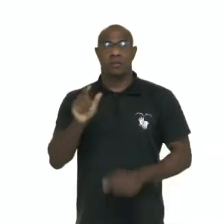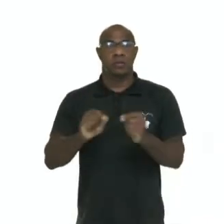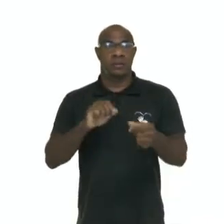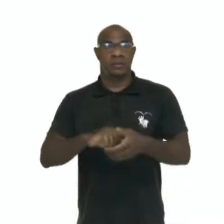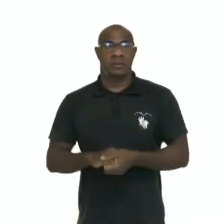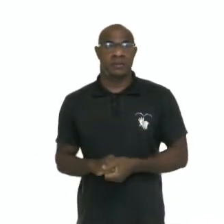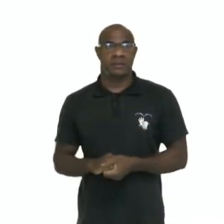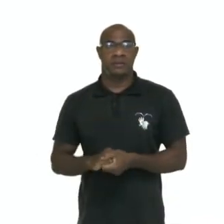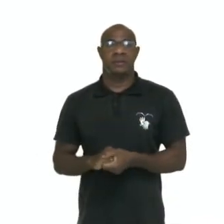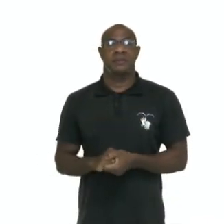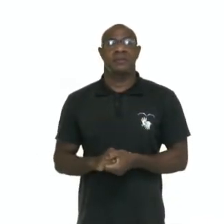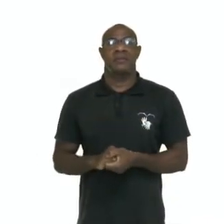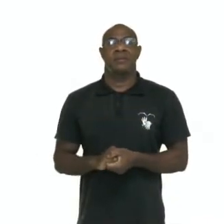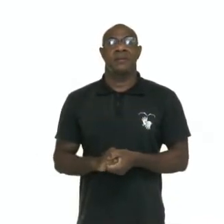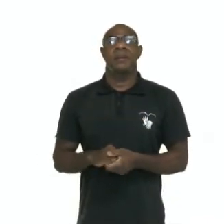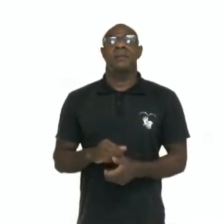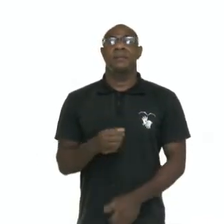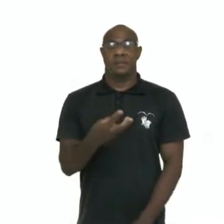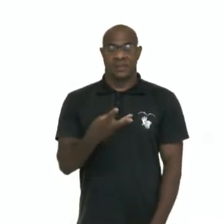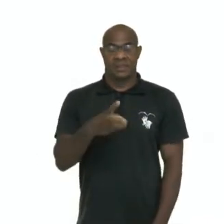é: pagaremos R$